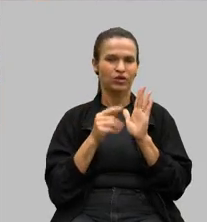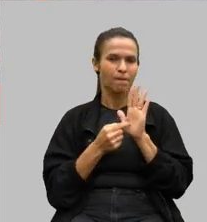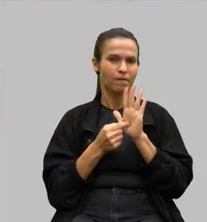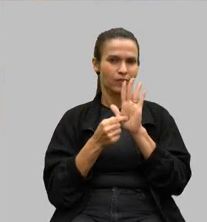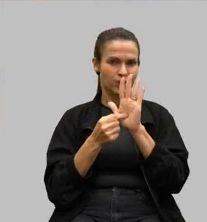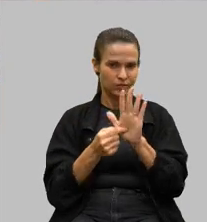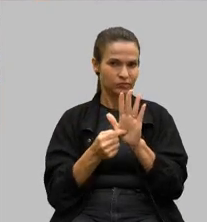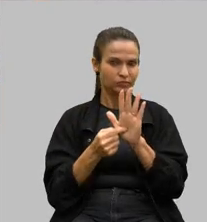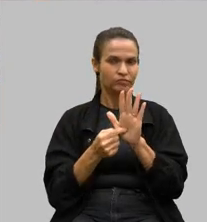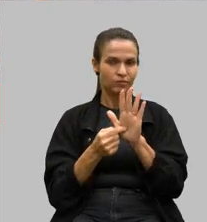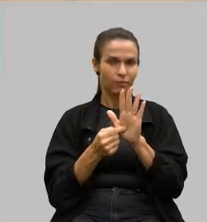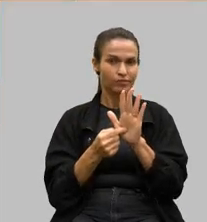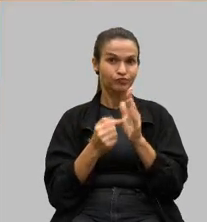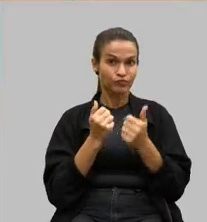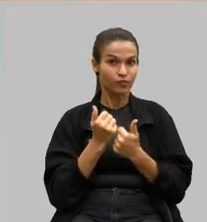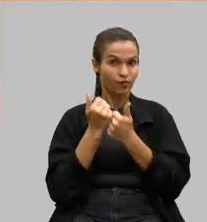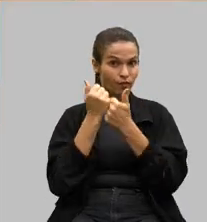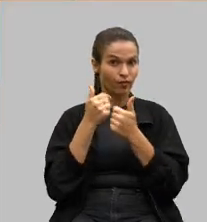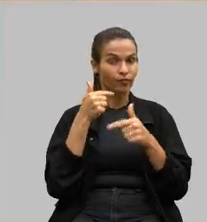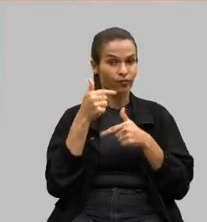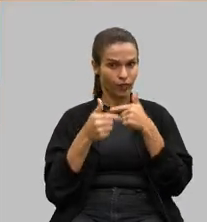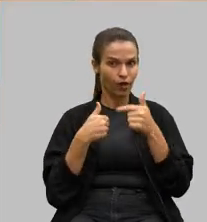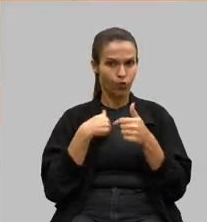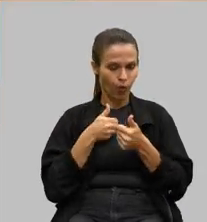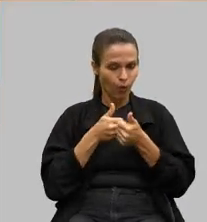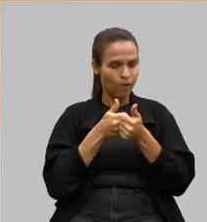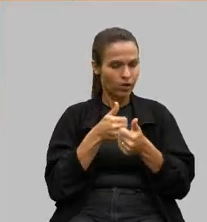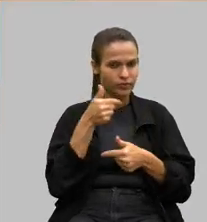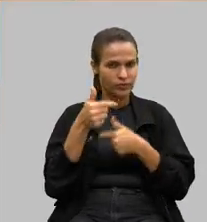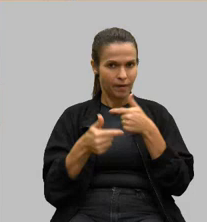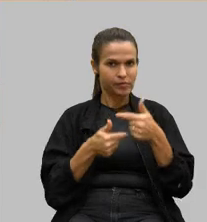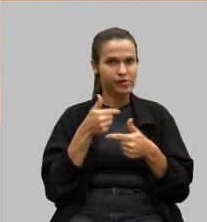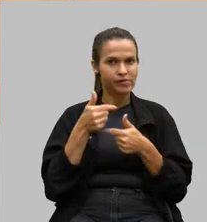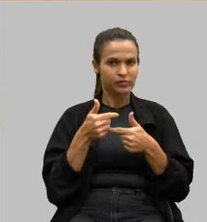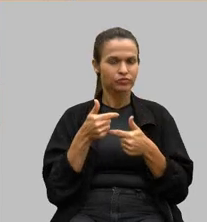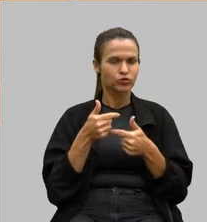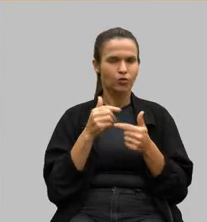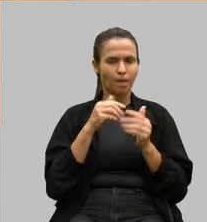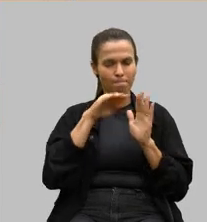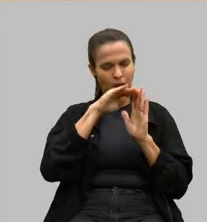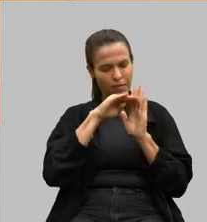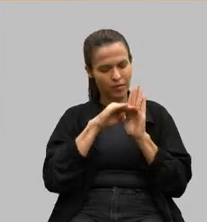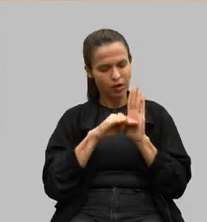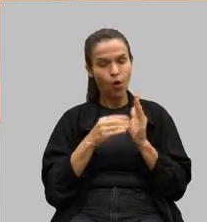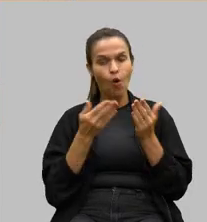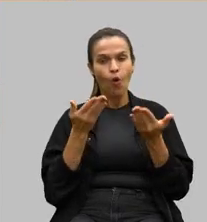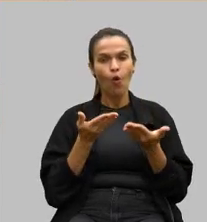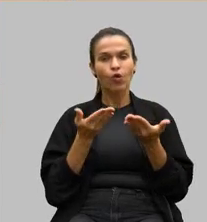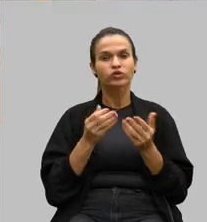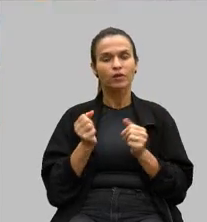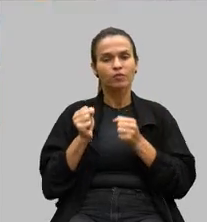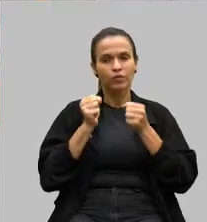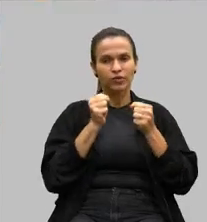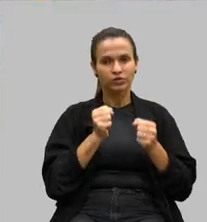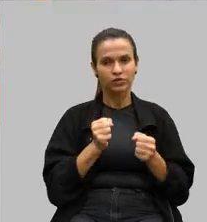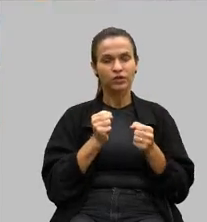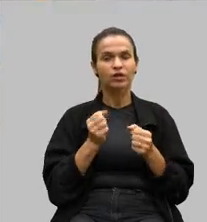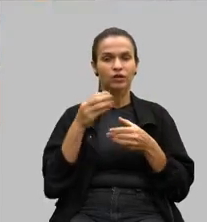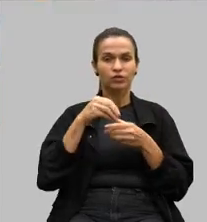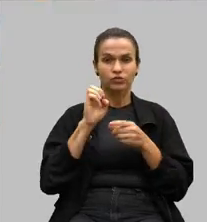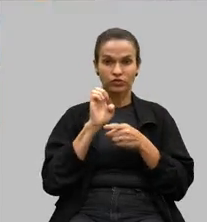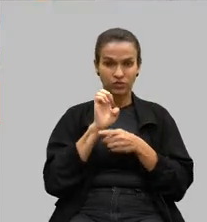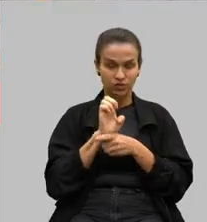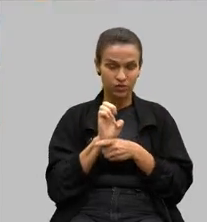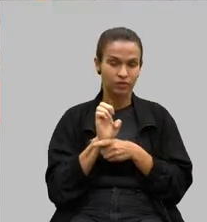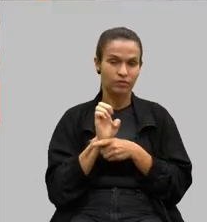acompanho o trabalho eu acompanho o trabalho eh por todas as questões que hoje são potencializadas no nosso estado